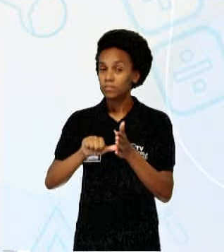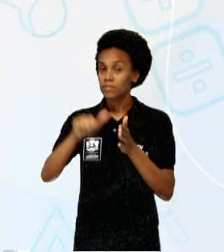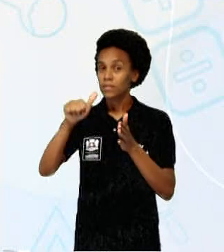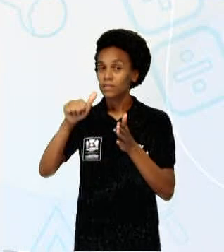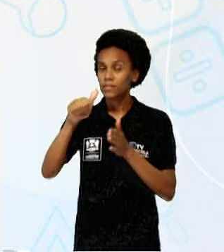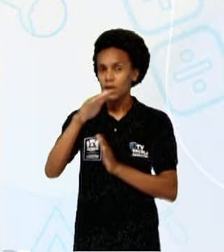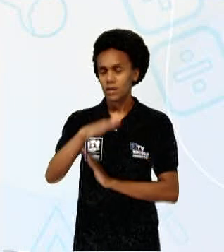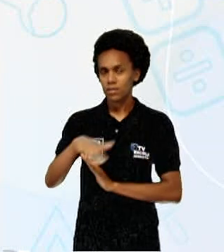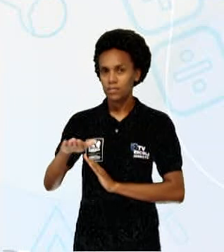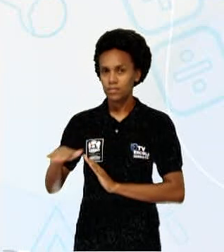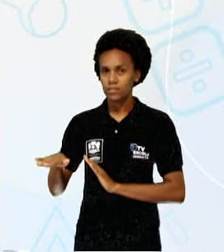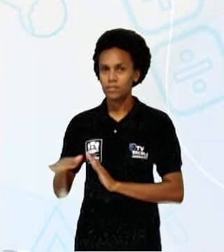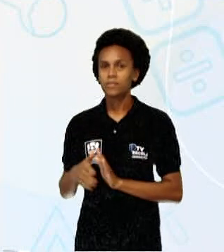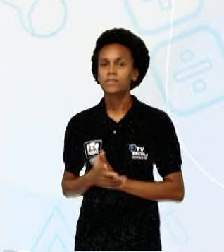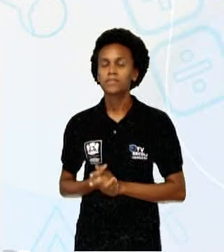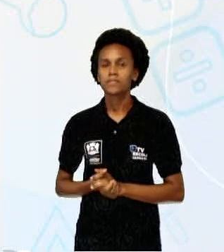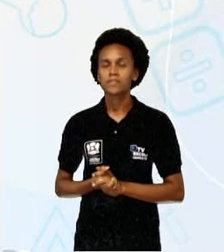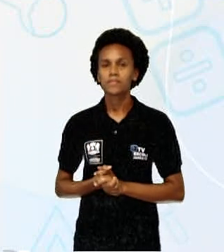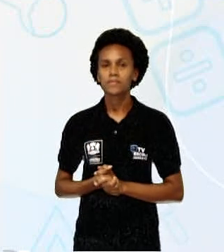criança